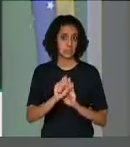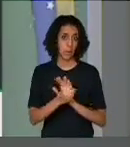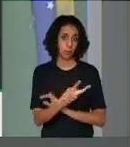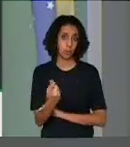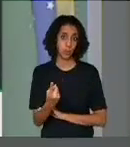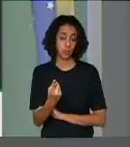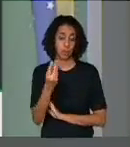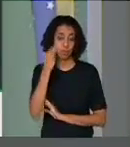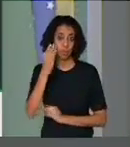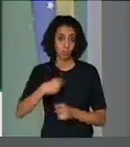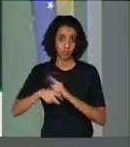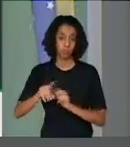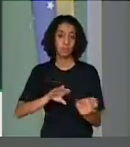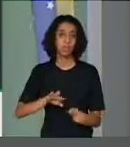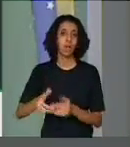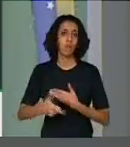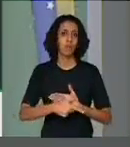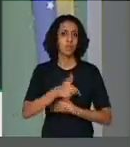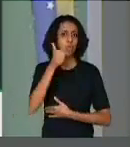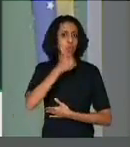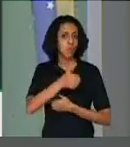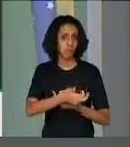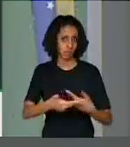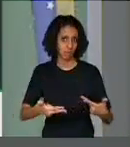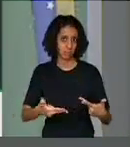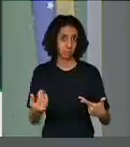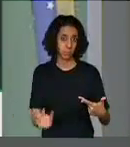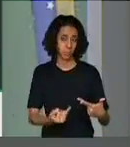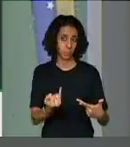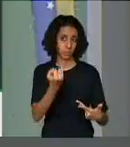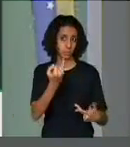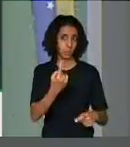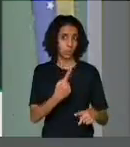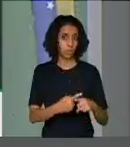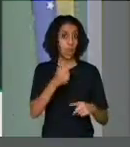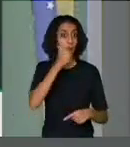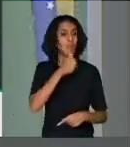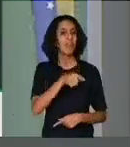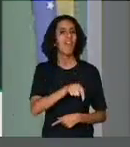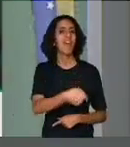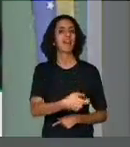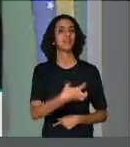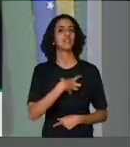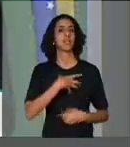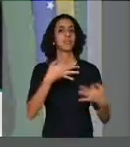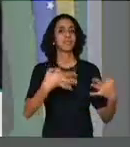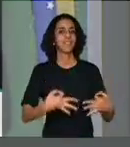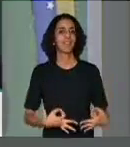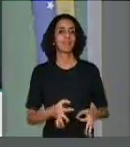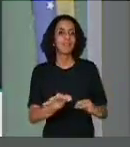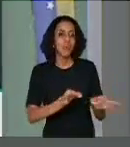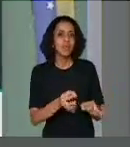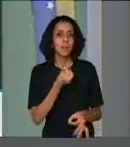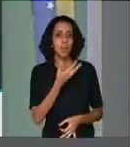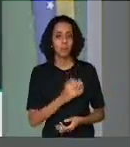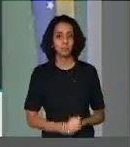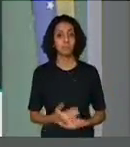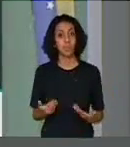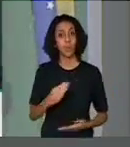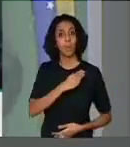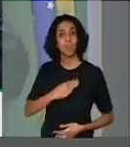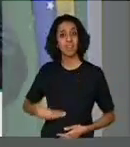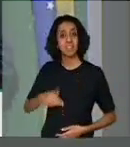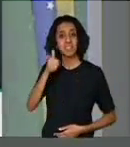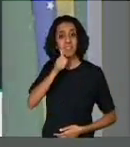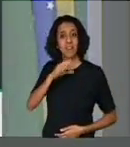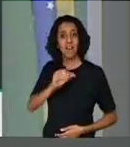da mulher. Que o papel é importantíssimo do século XXI porque são mais organizadas e honestas. Quer dizer, então a ministra Carmen Lúcia era